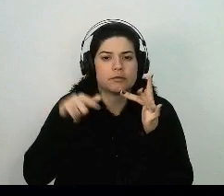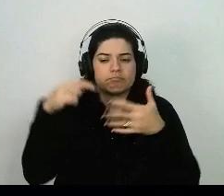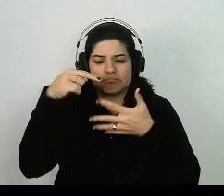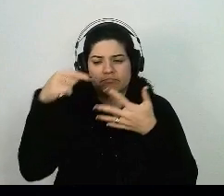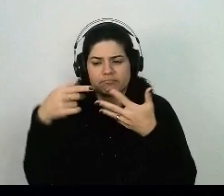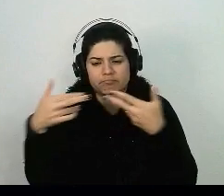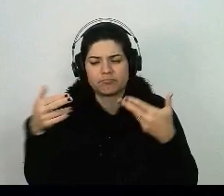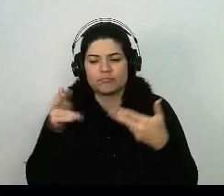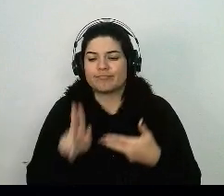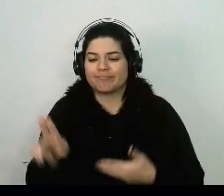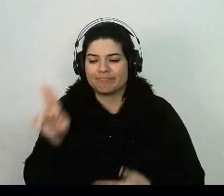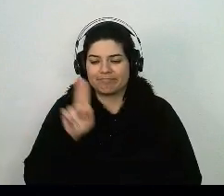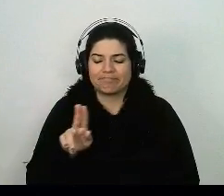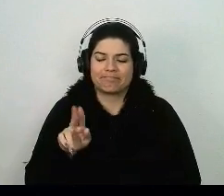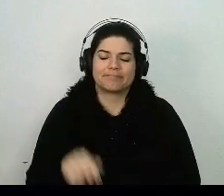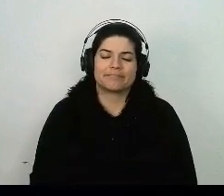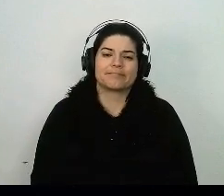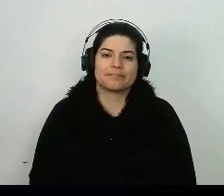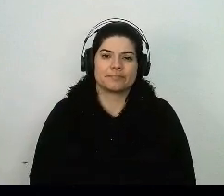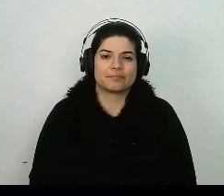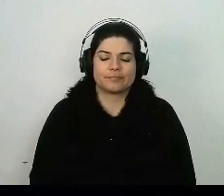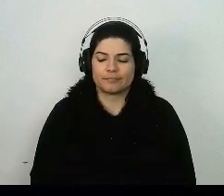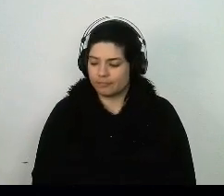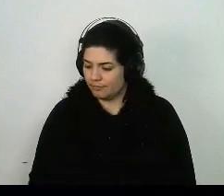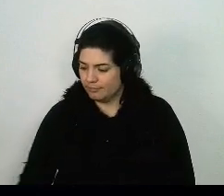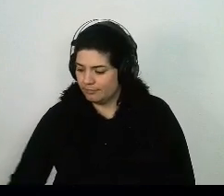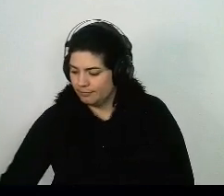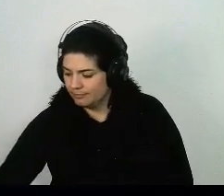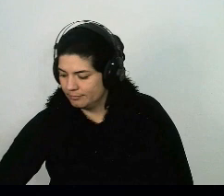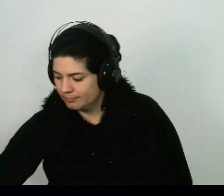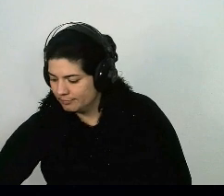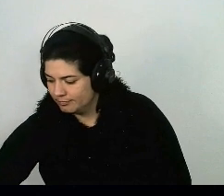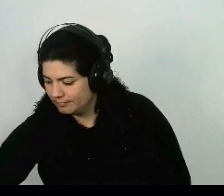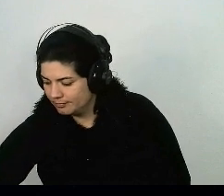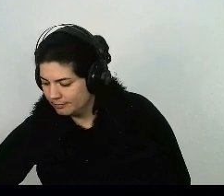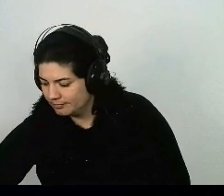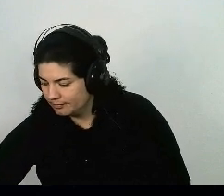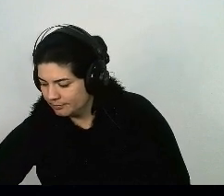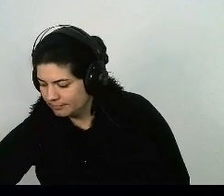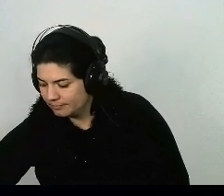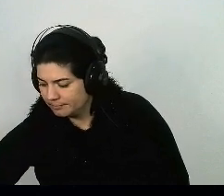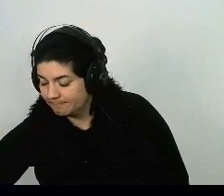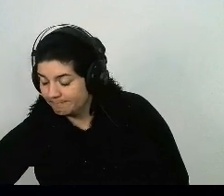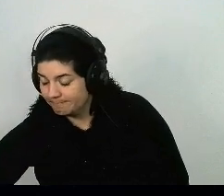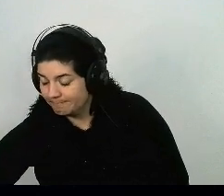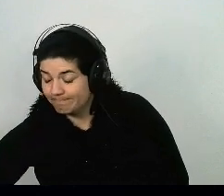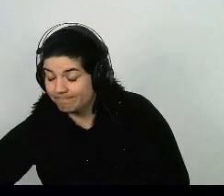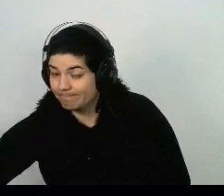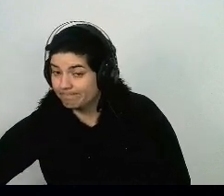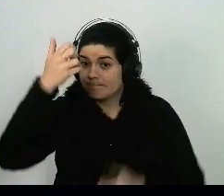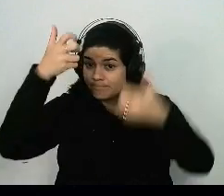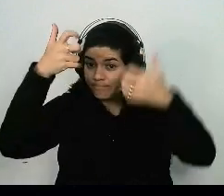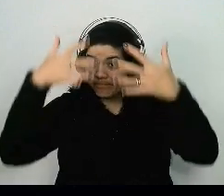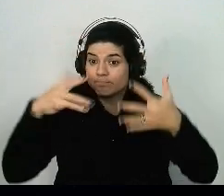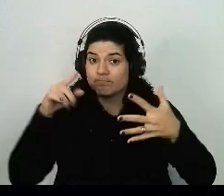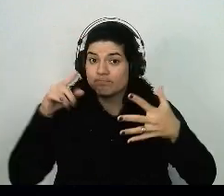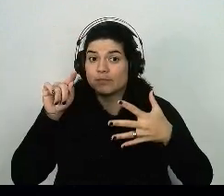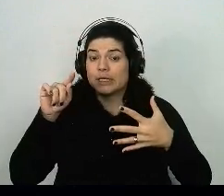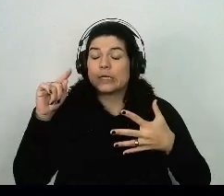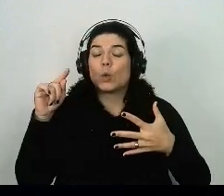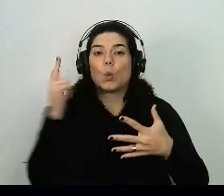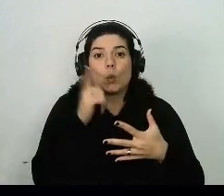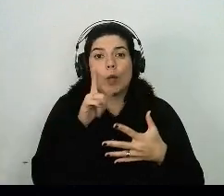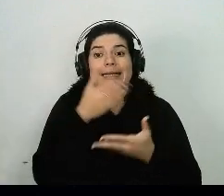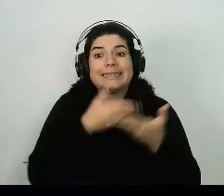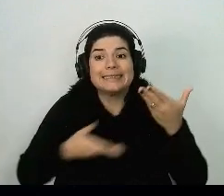usabilidade. Então, seguindo aqui, é importante a gente falar, pessoal, que o sucesso das interações, tá? O